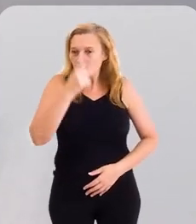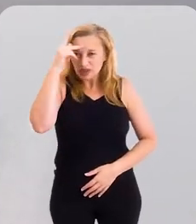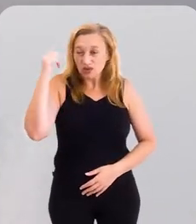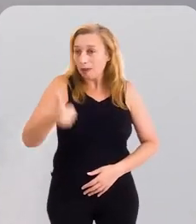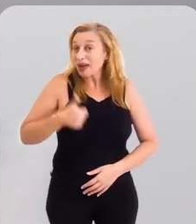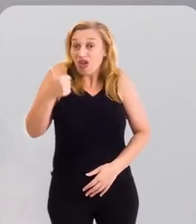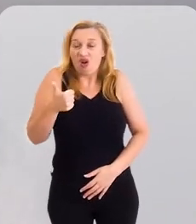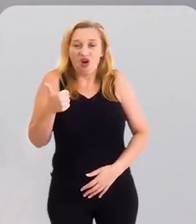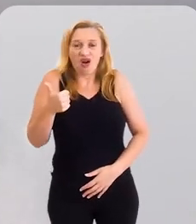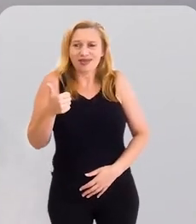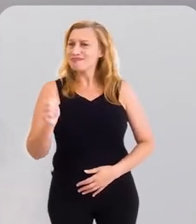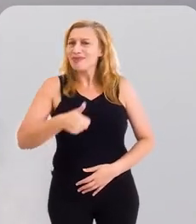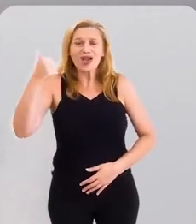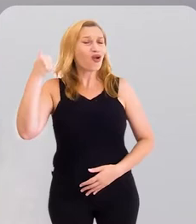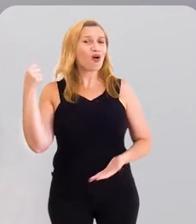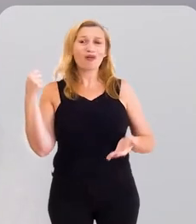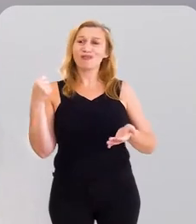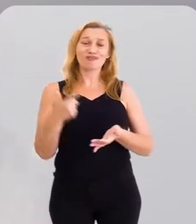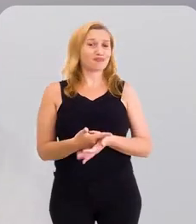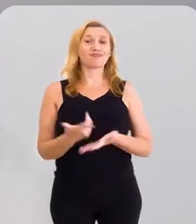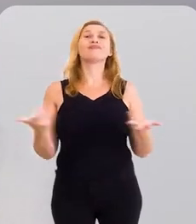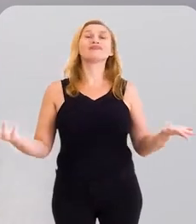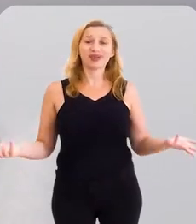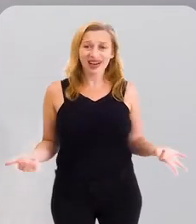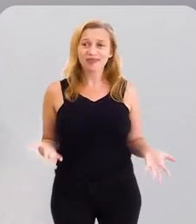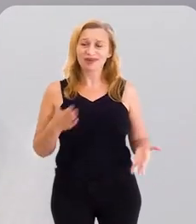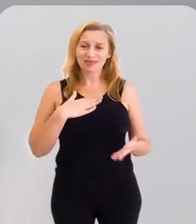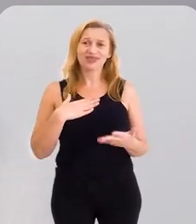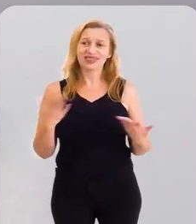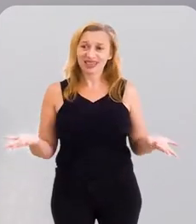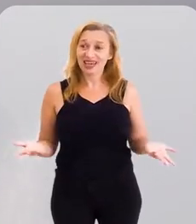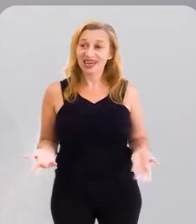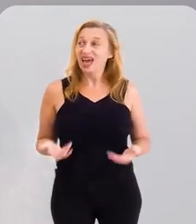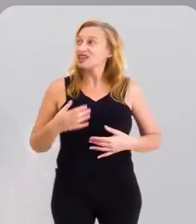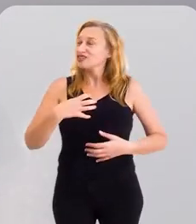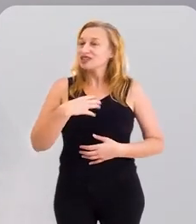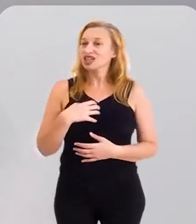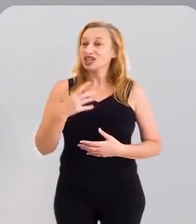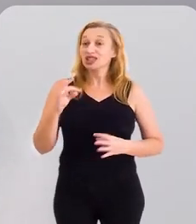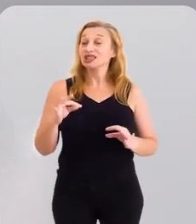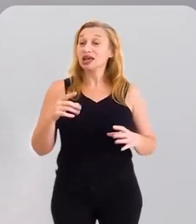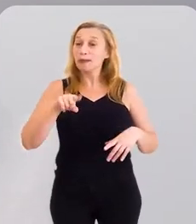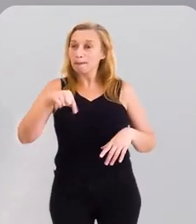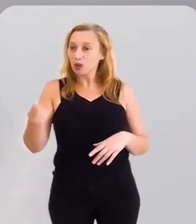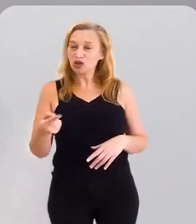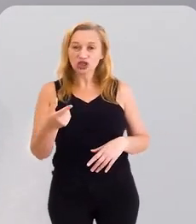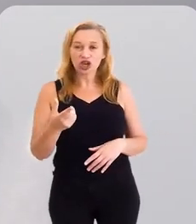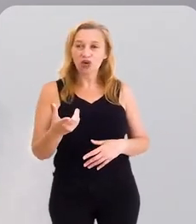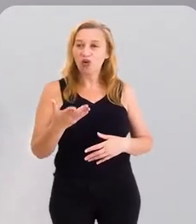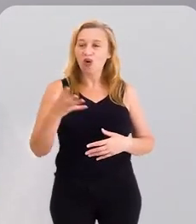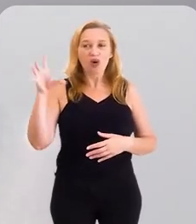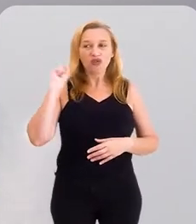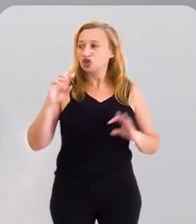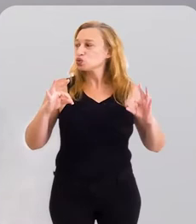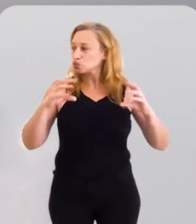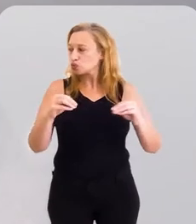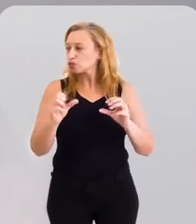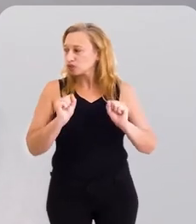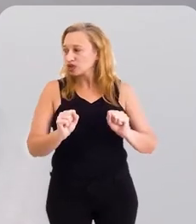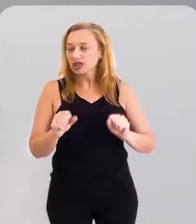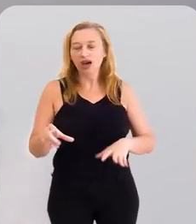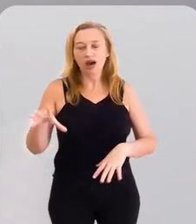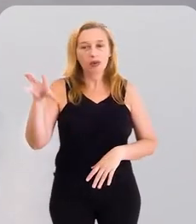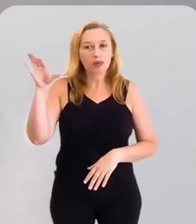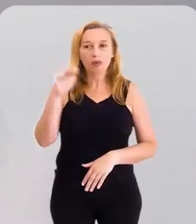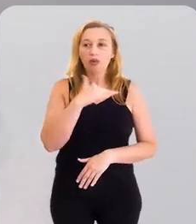pessoa melhor? Isso é a melhor remuneração que se pode ter. Às vezes eu tenho a sensação, pronto, depois de ouvir isso, eu poderia morrer tranquila